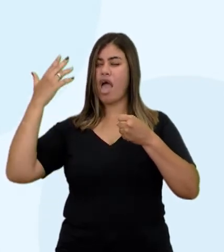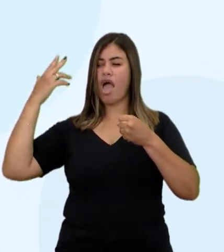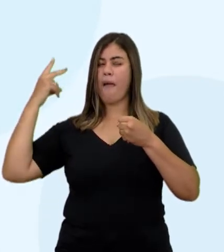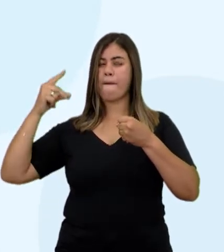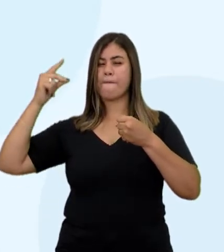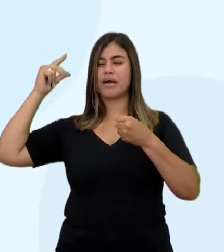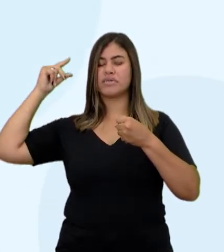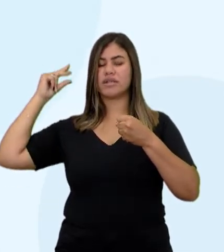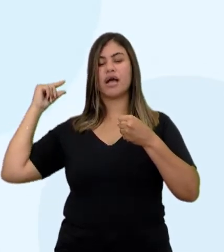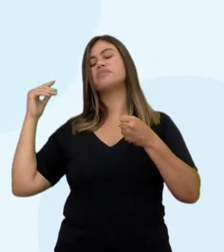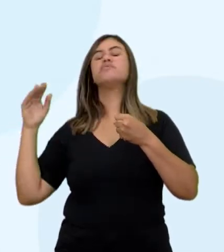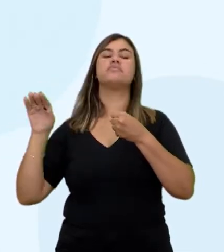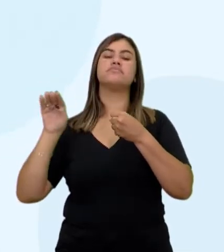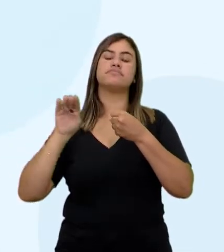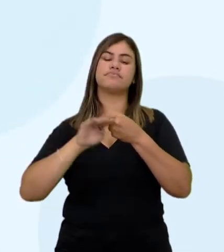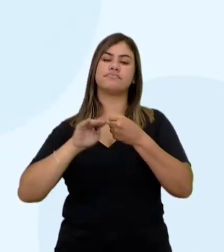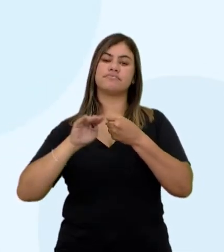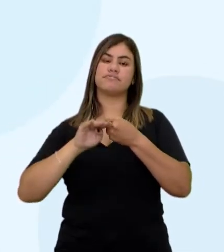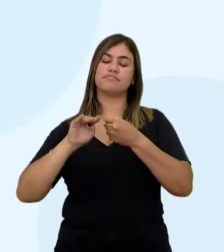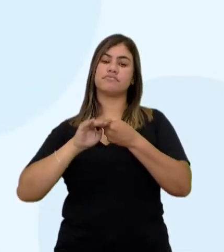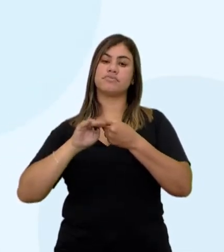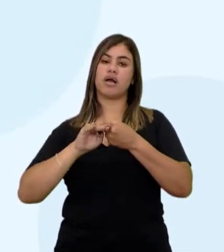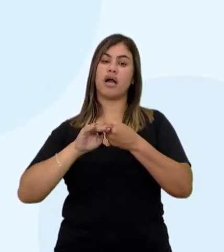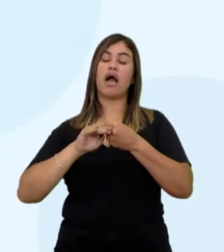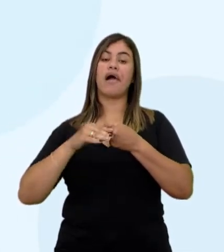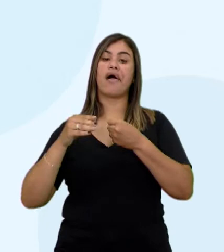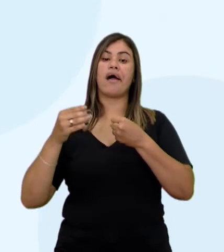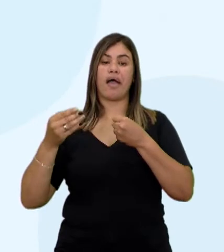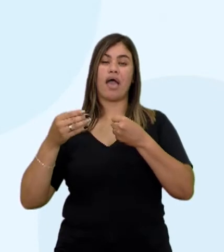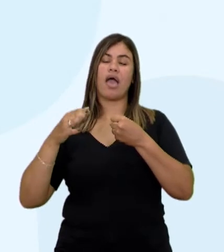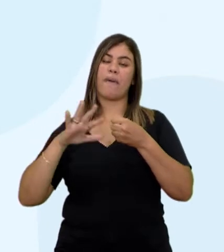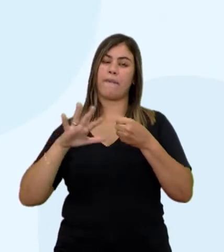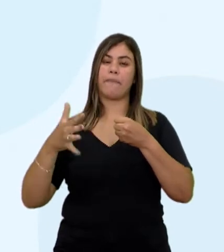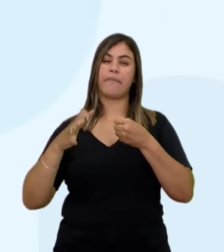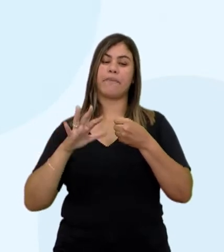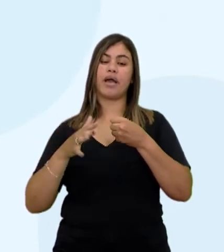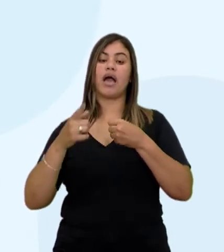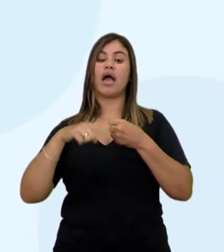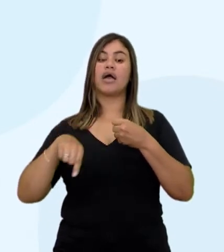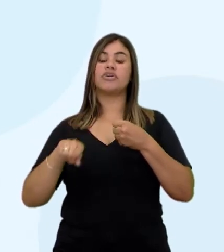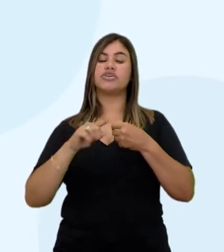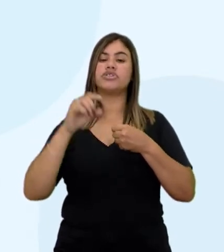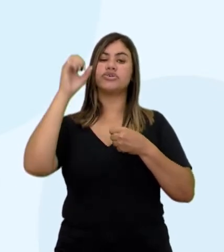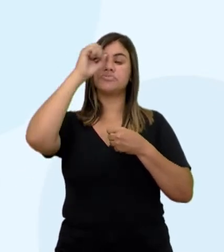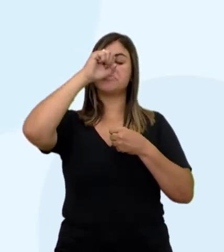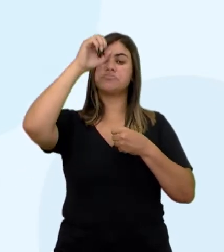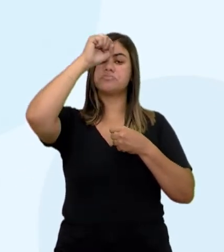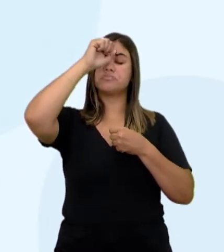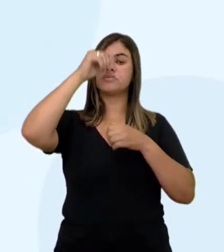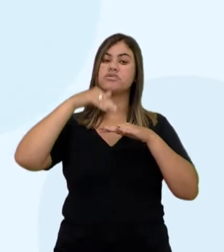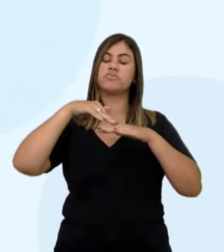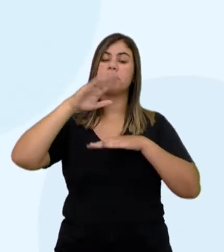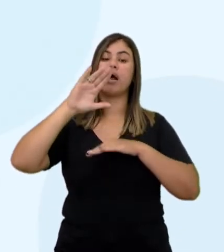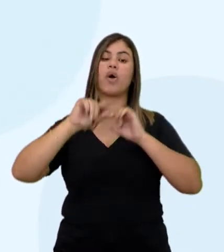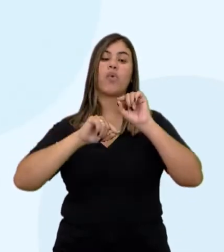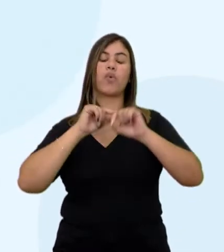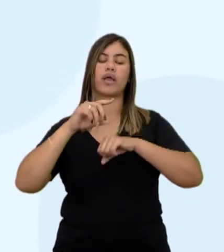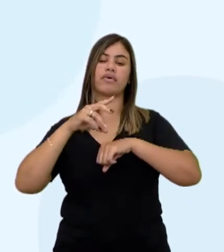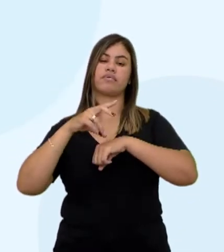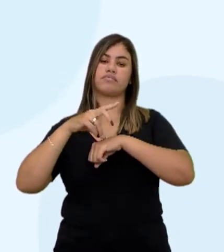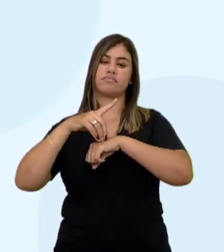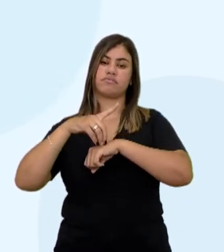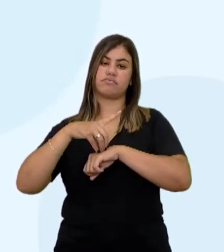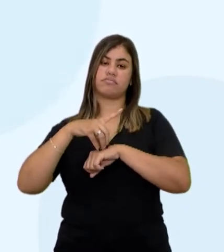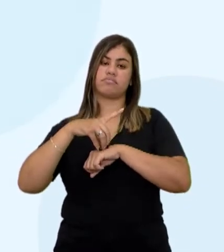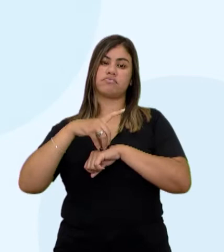a era aí que a gente se caracteriza muito, né, que a gente tem um conhecimento mais do surgimento dos dinossauros, né,